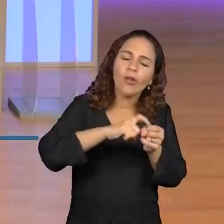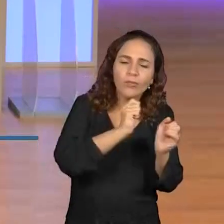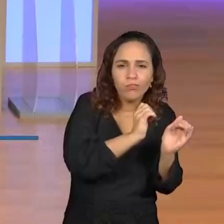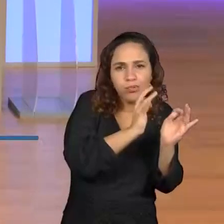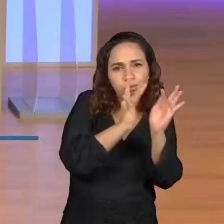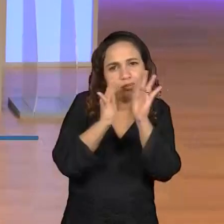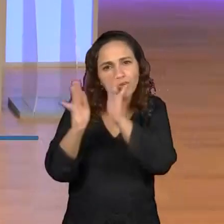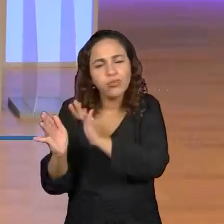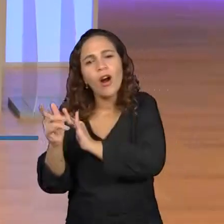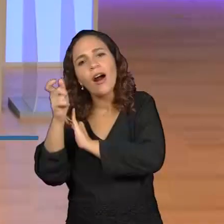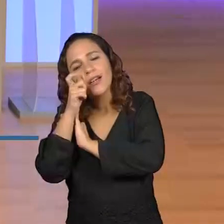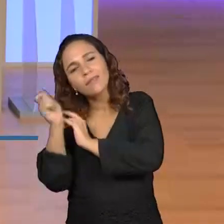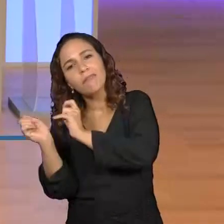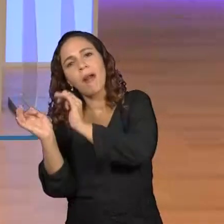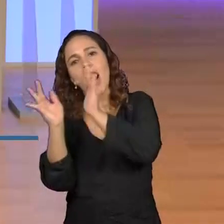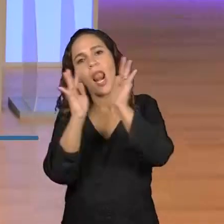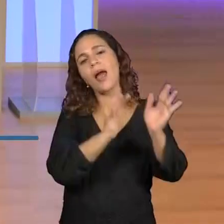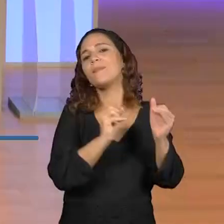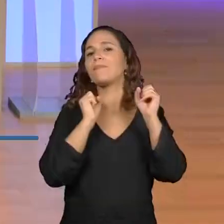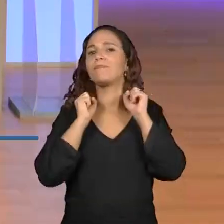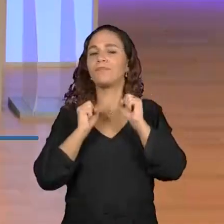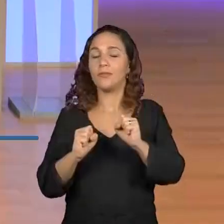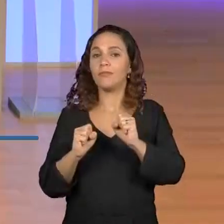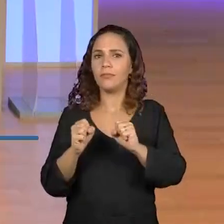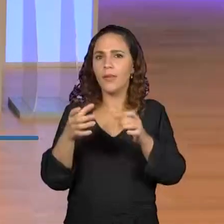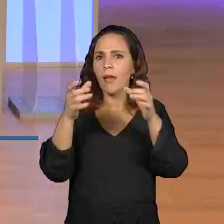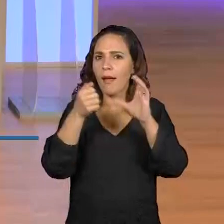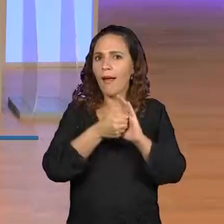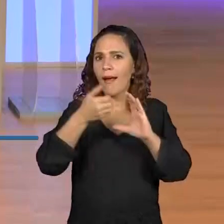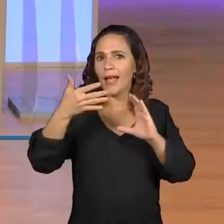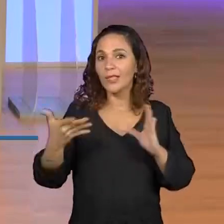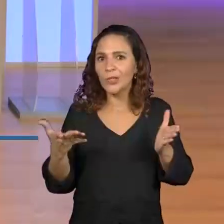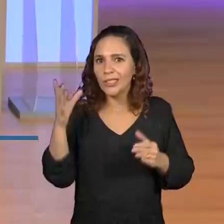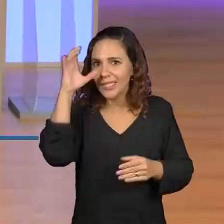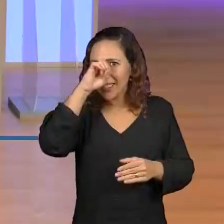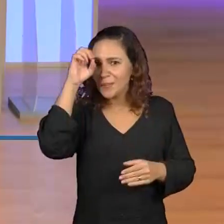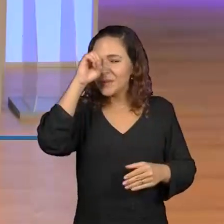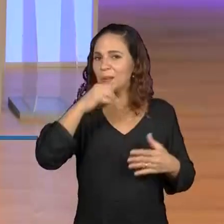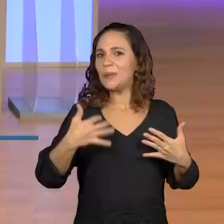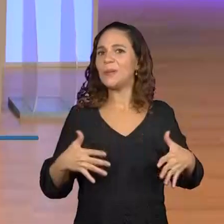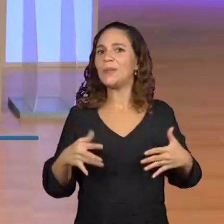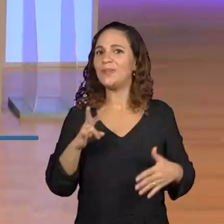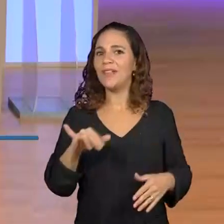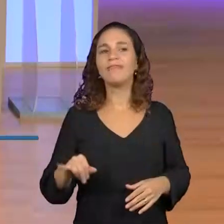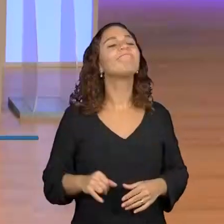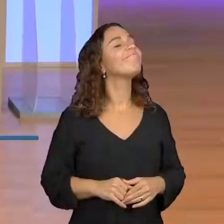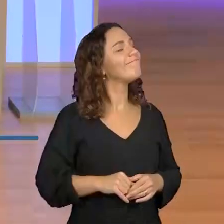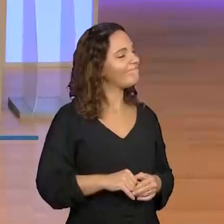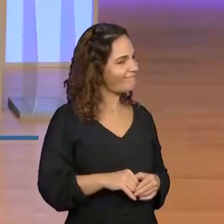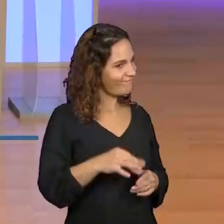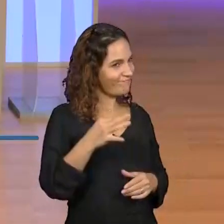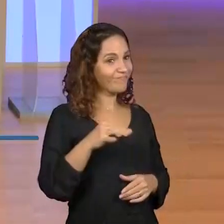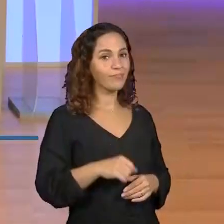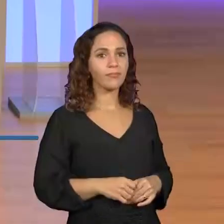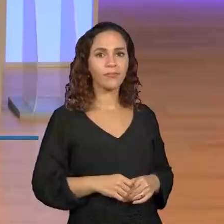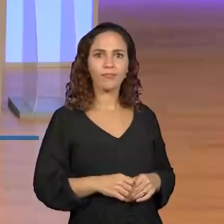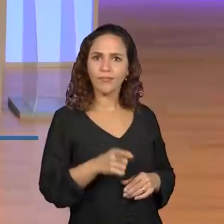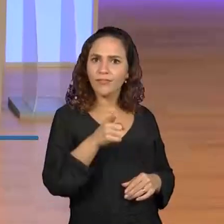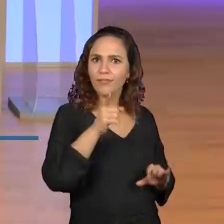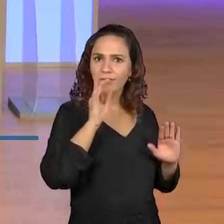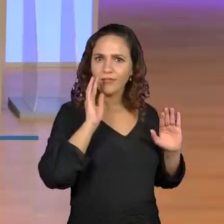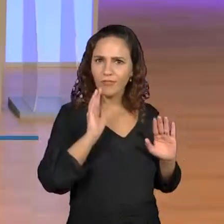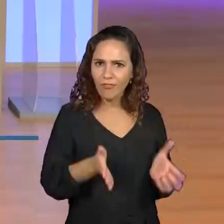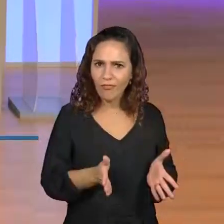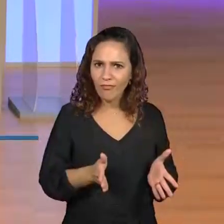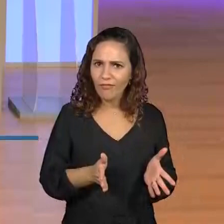observar essas características, é importante, porque, olha, hoje vamos aprender bastante aqui, hein, Pro? Ah, isso é verdade. Se alguém aí já tiver